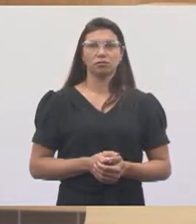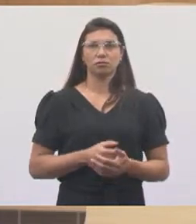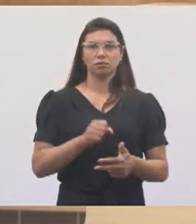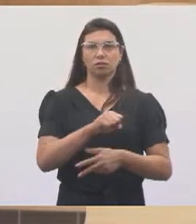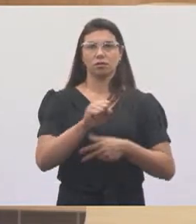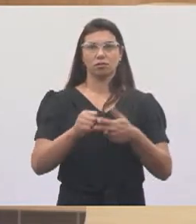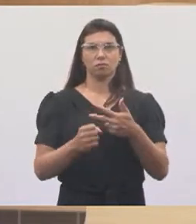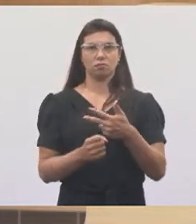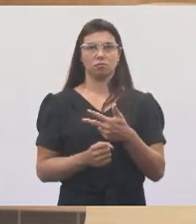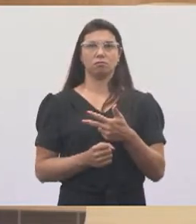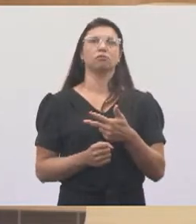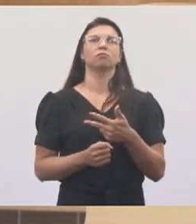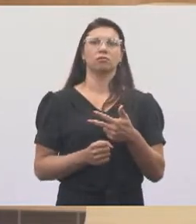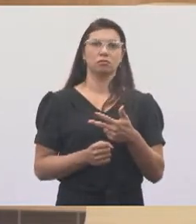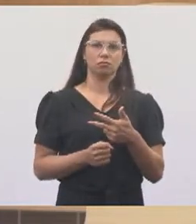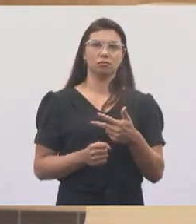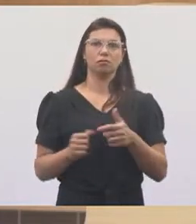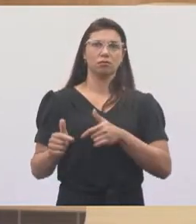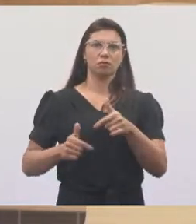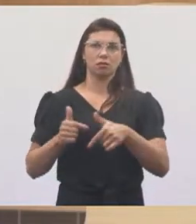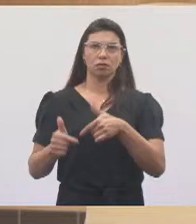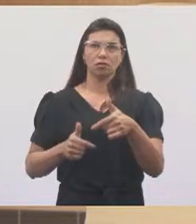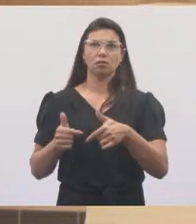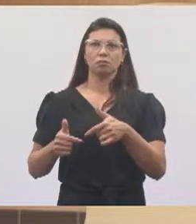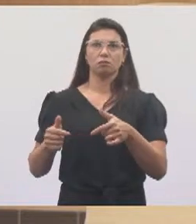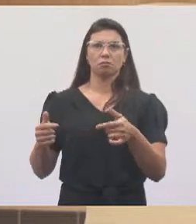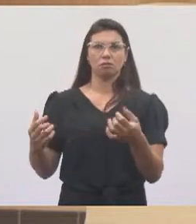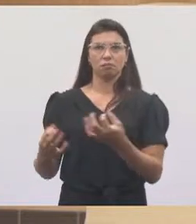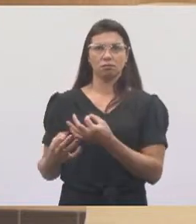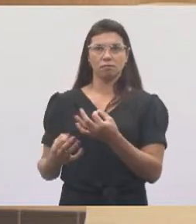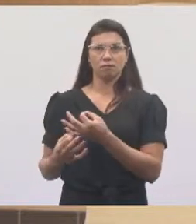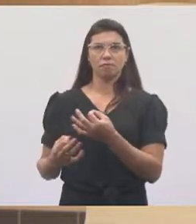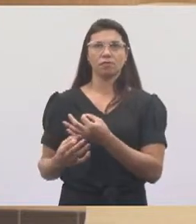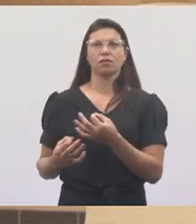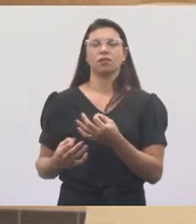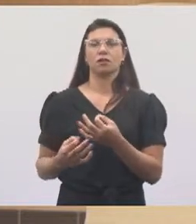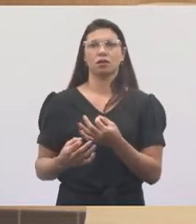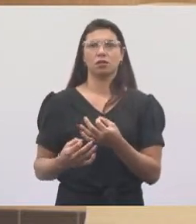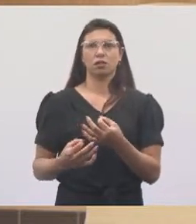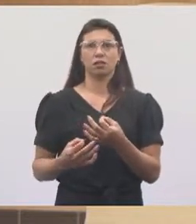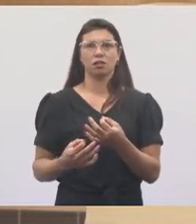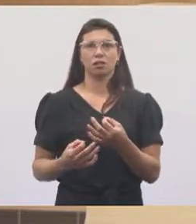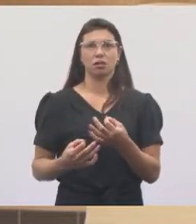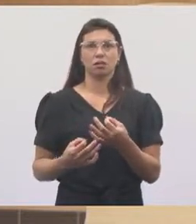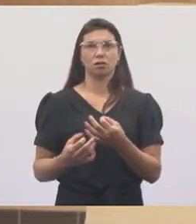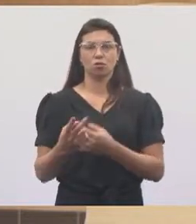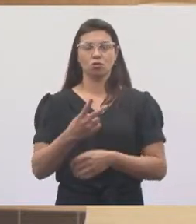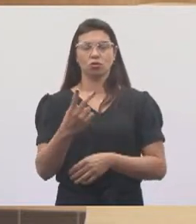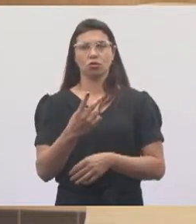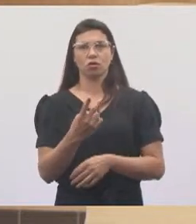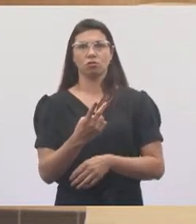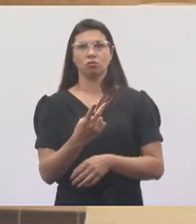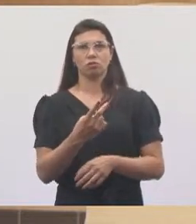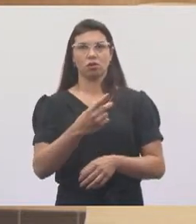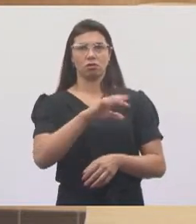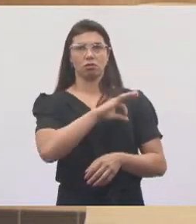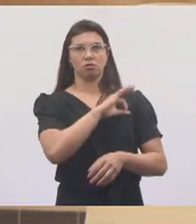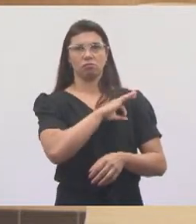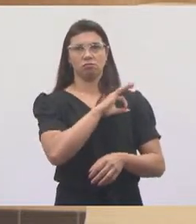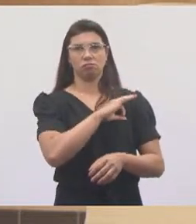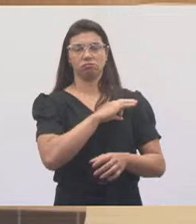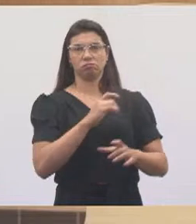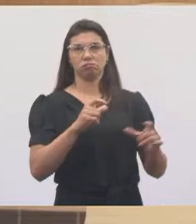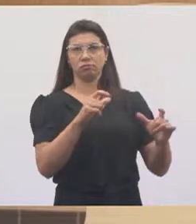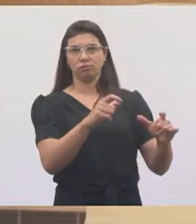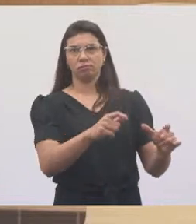dos poderes públicos e pelo excelente trabalho perante a assistência do 2º Distrito Policial. Também congratulado pela chefia